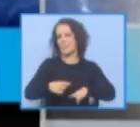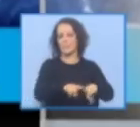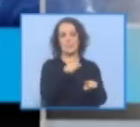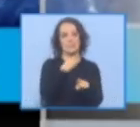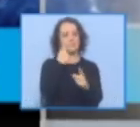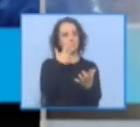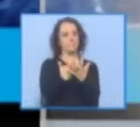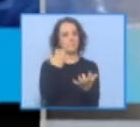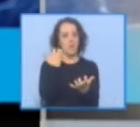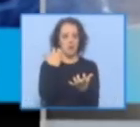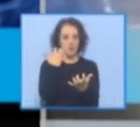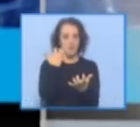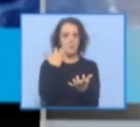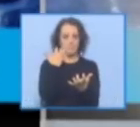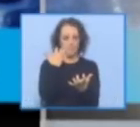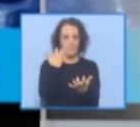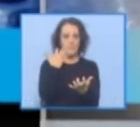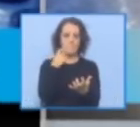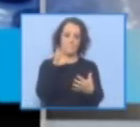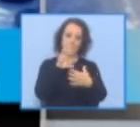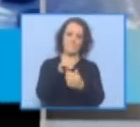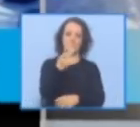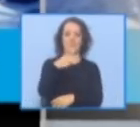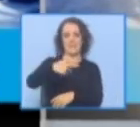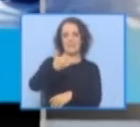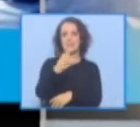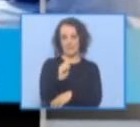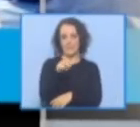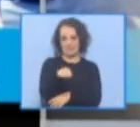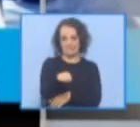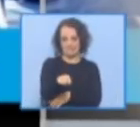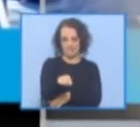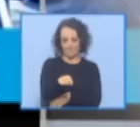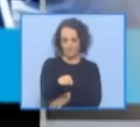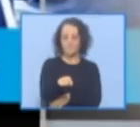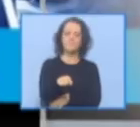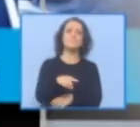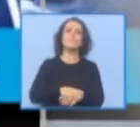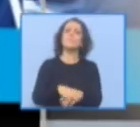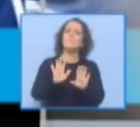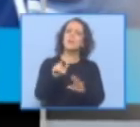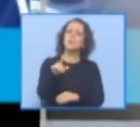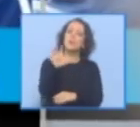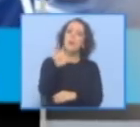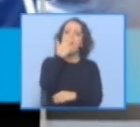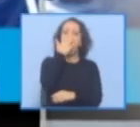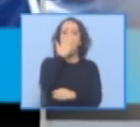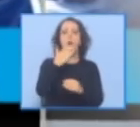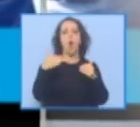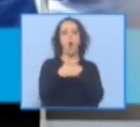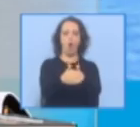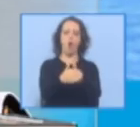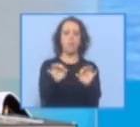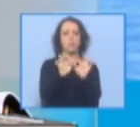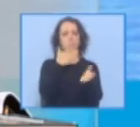marcadas pelos antis, portanto, estão aqui estudadas de forma enciclopédica.